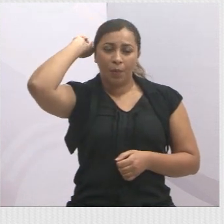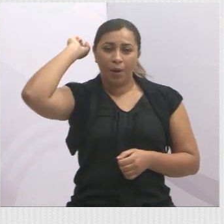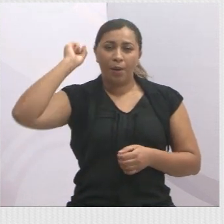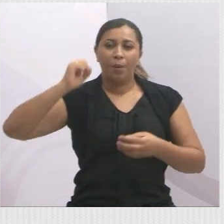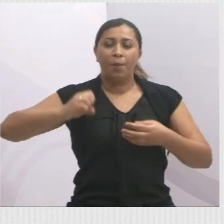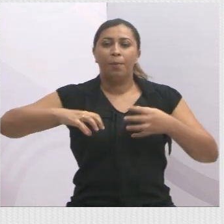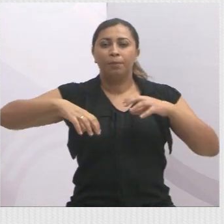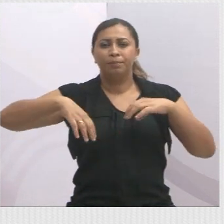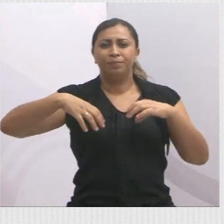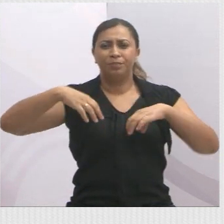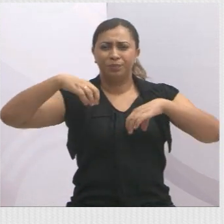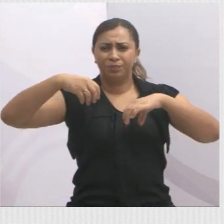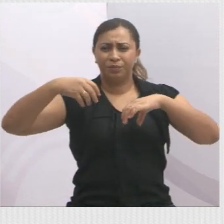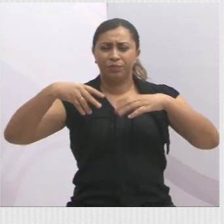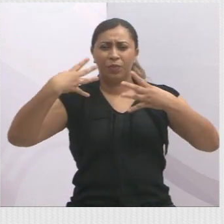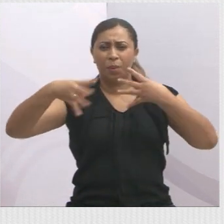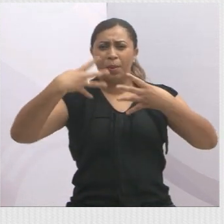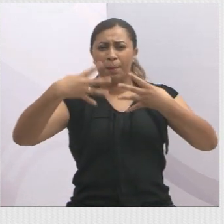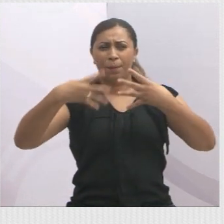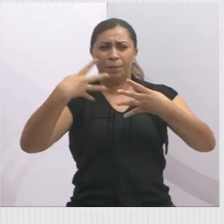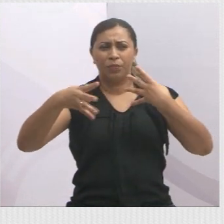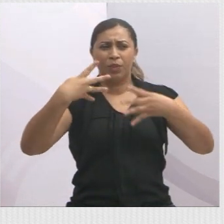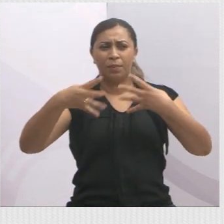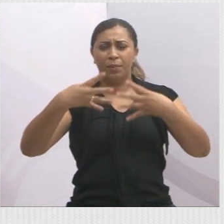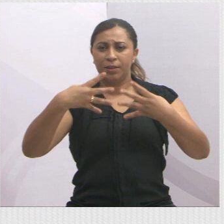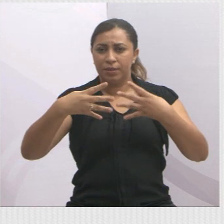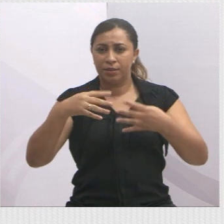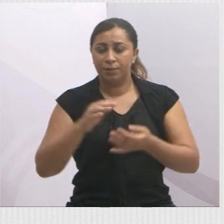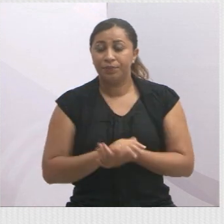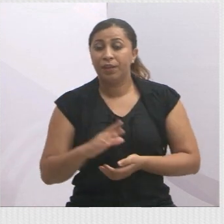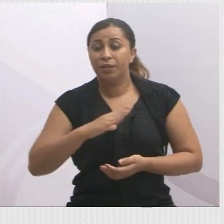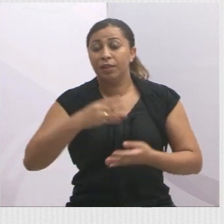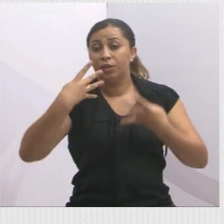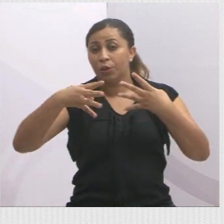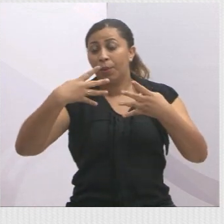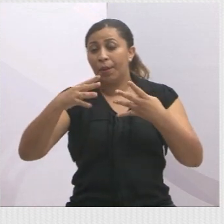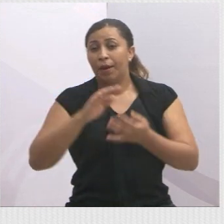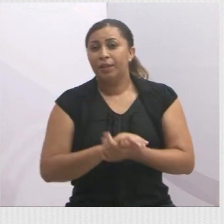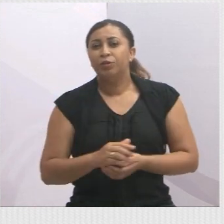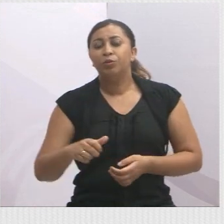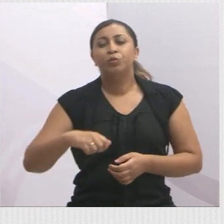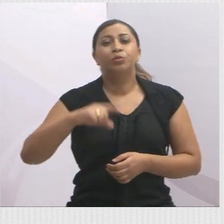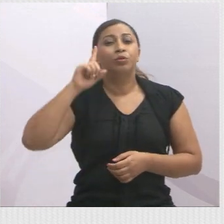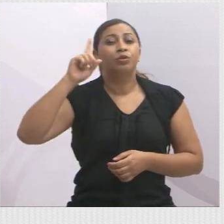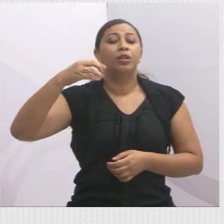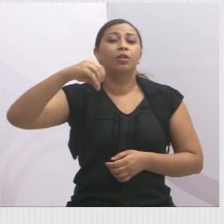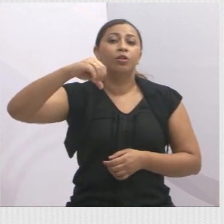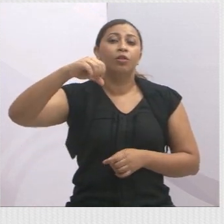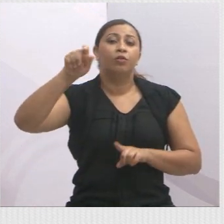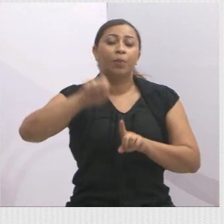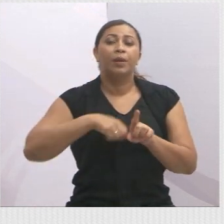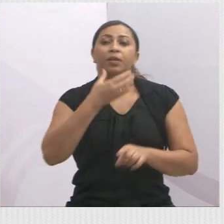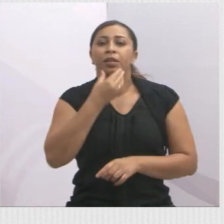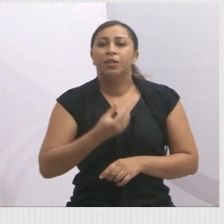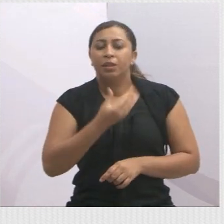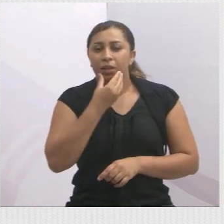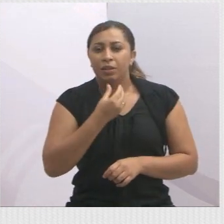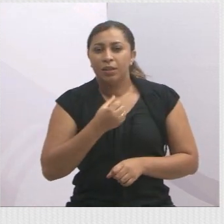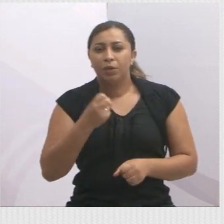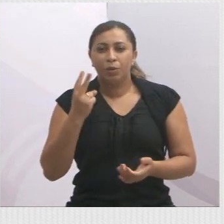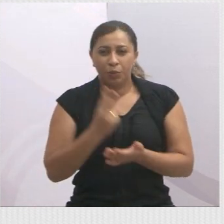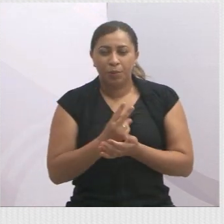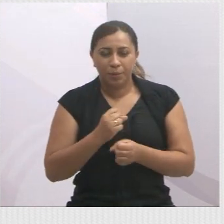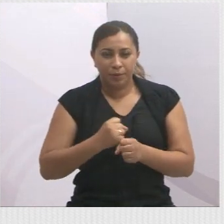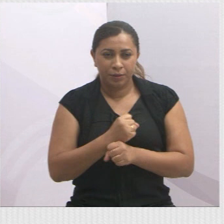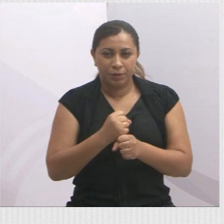Convenção Estadual de Madureira, e no dia 9 de dezembro do mesmo ano, sob a sábia direção do